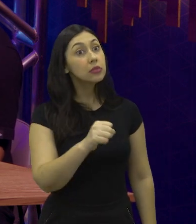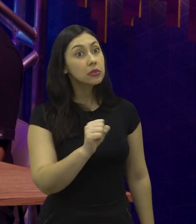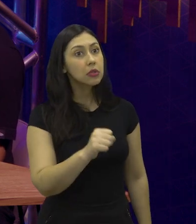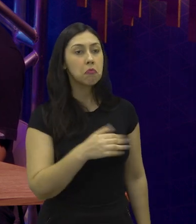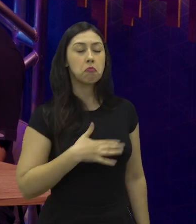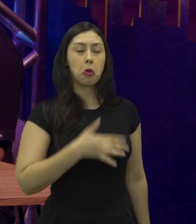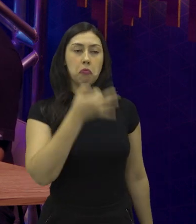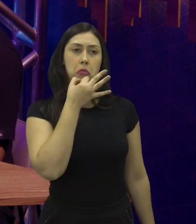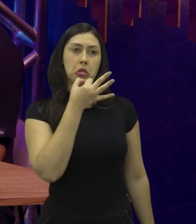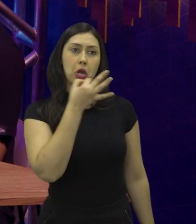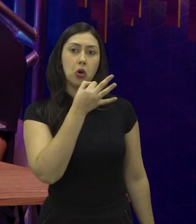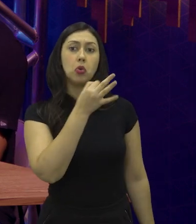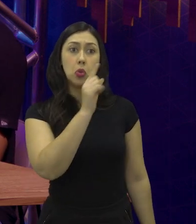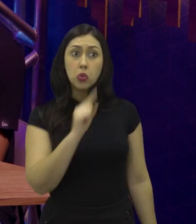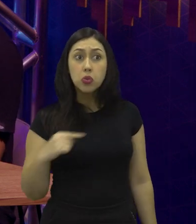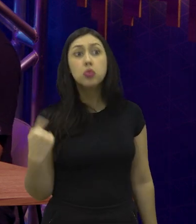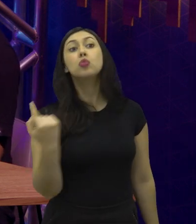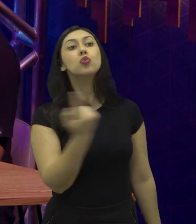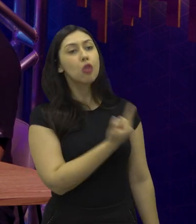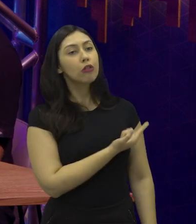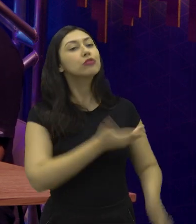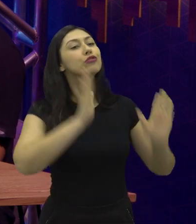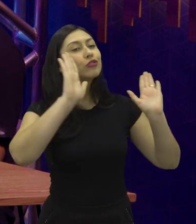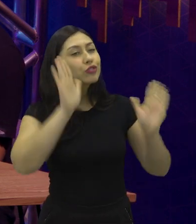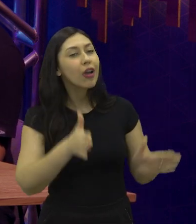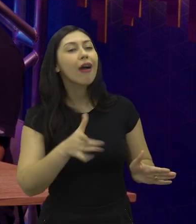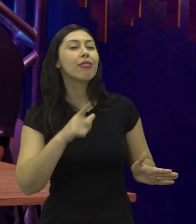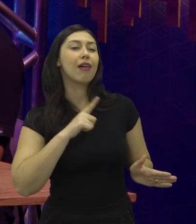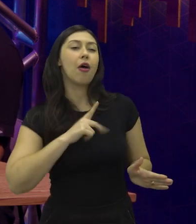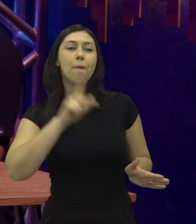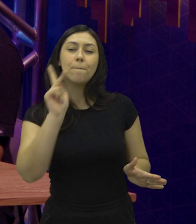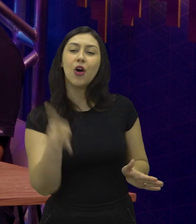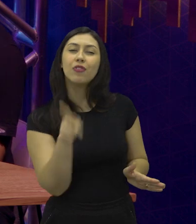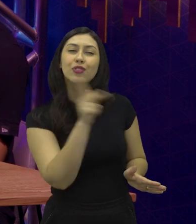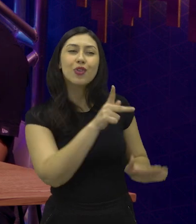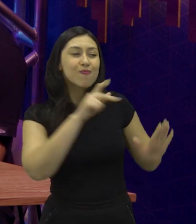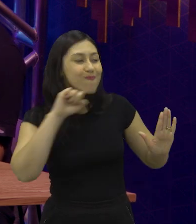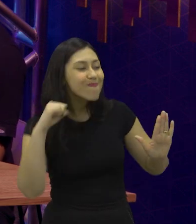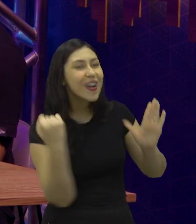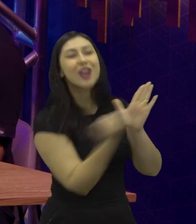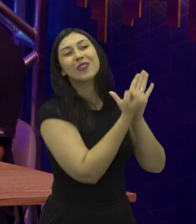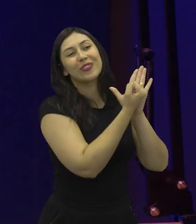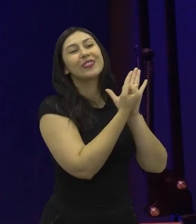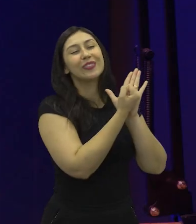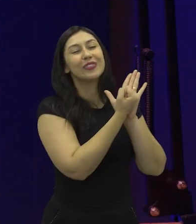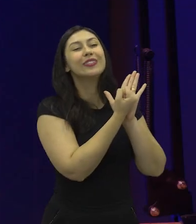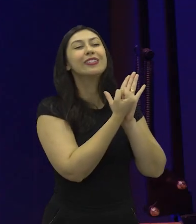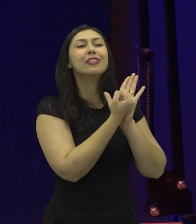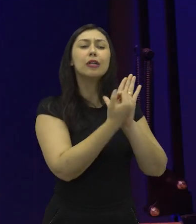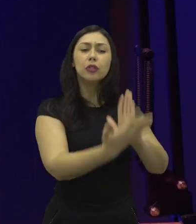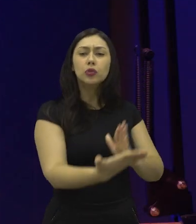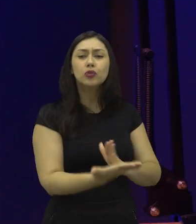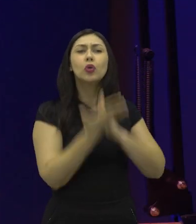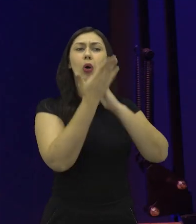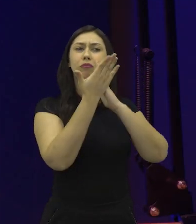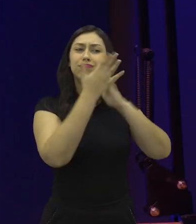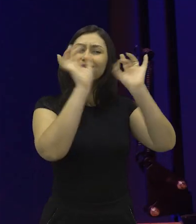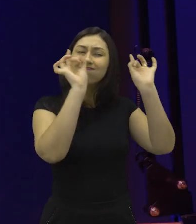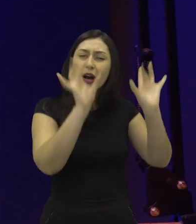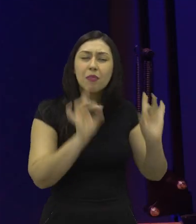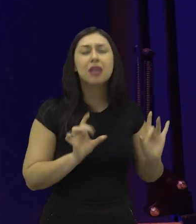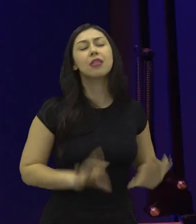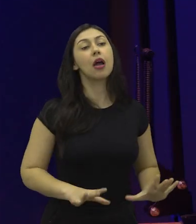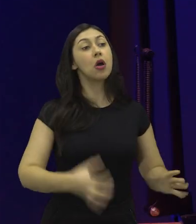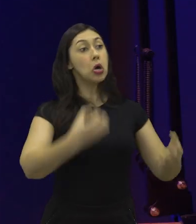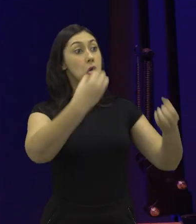que todos nós, em algum momento da vida, tivemos algum professor que marcou a gente, né? Que fez diferença na nossa vida,